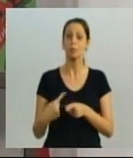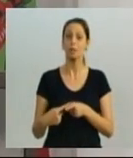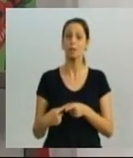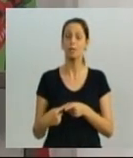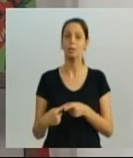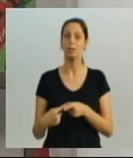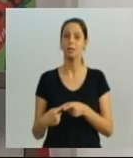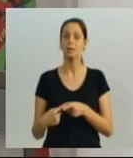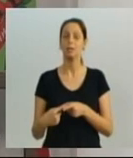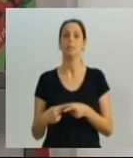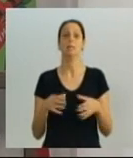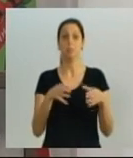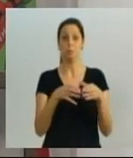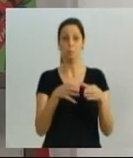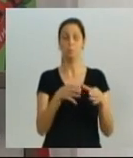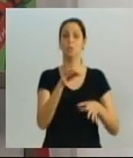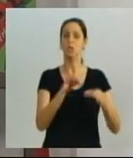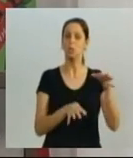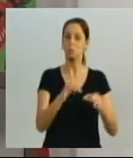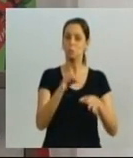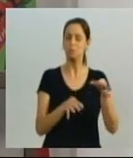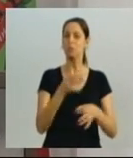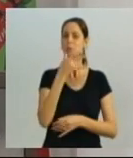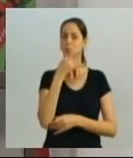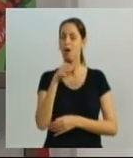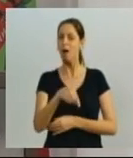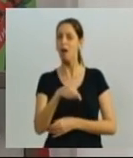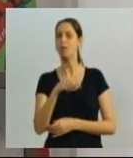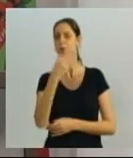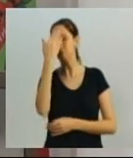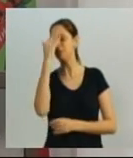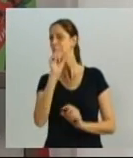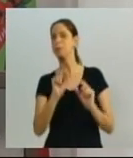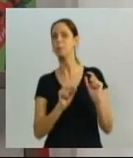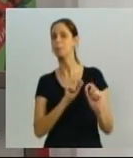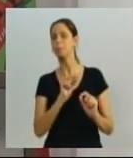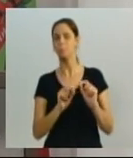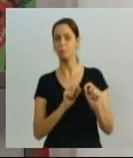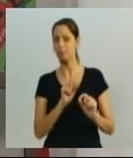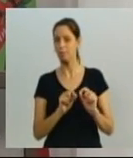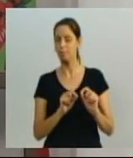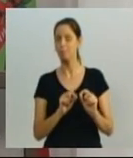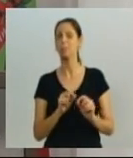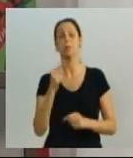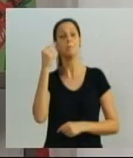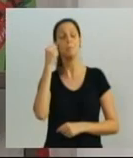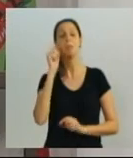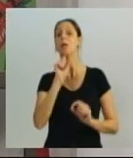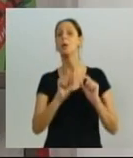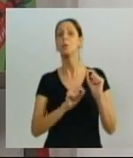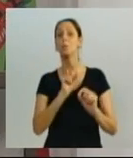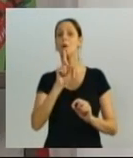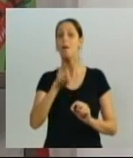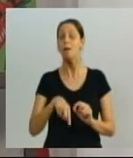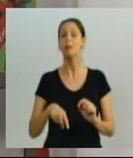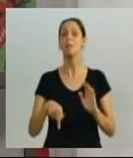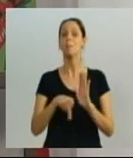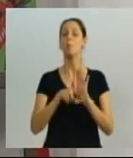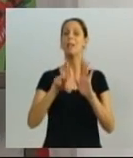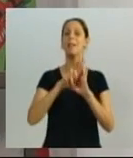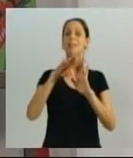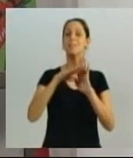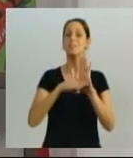Comissão de Constituição e Justiça, se eu não me engano, entendeu que era uma questão de